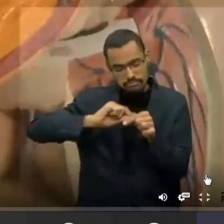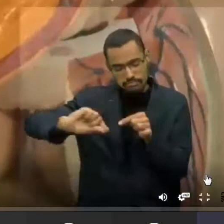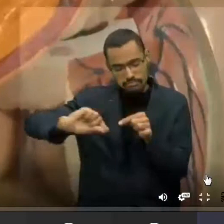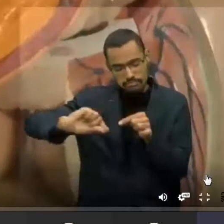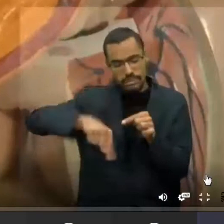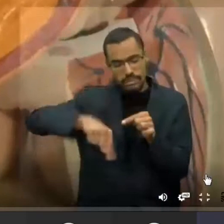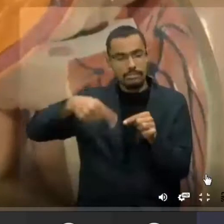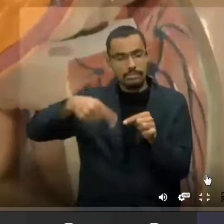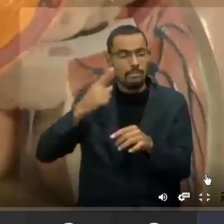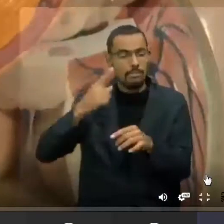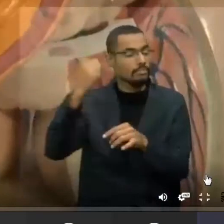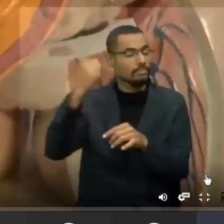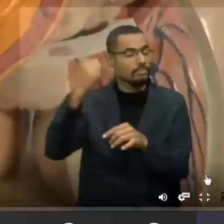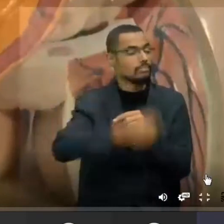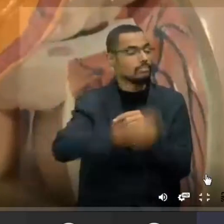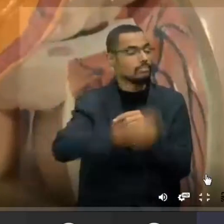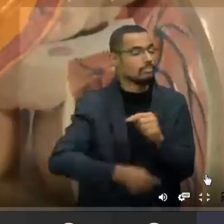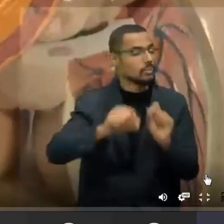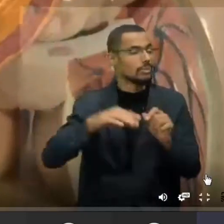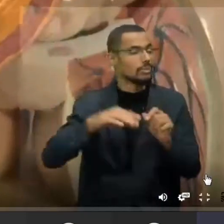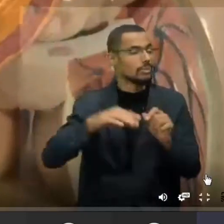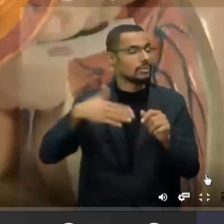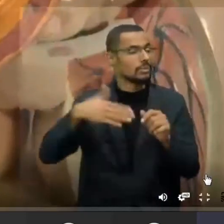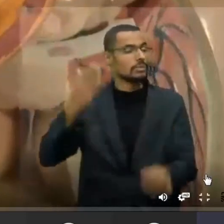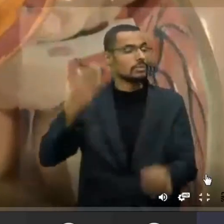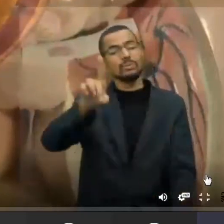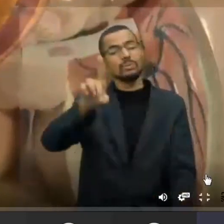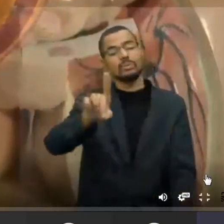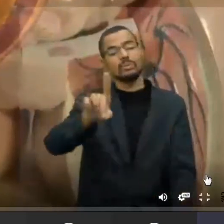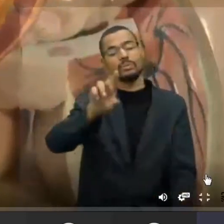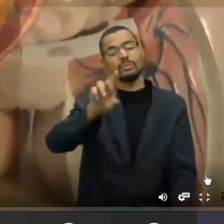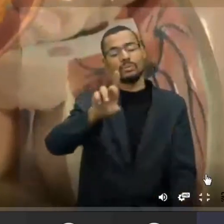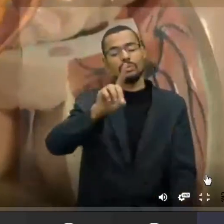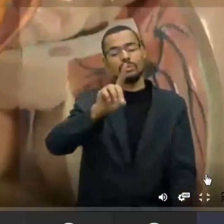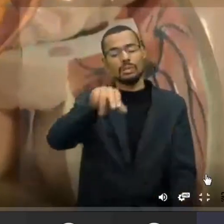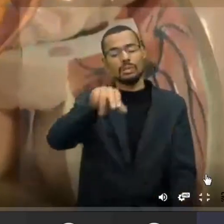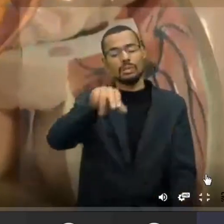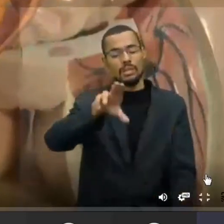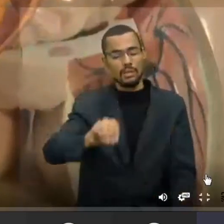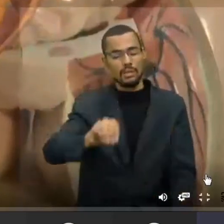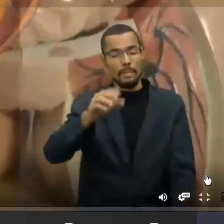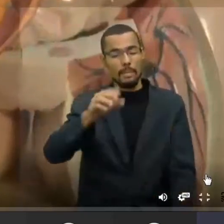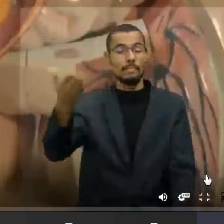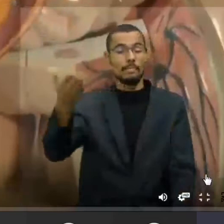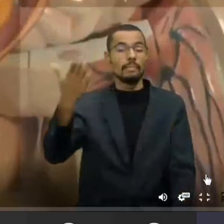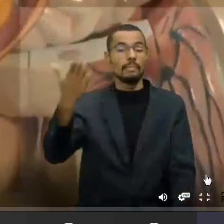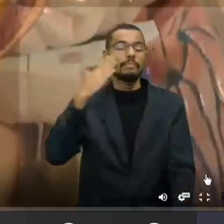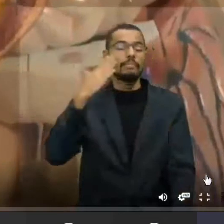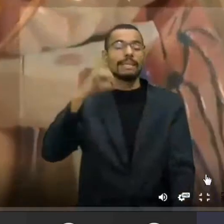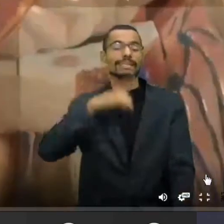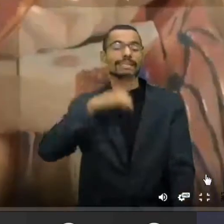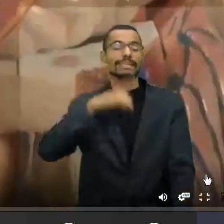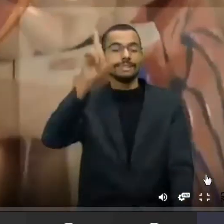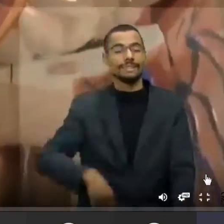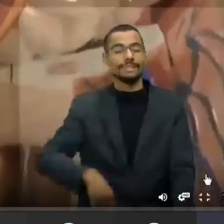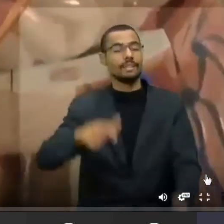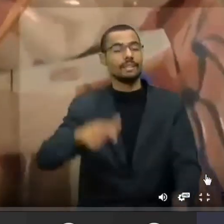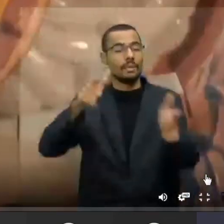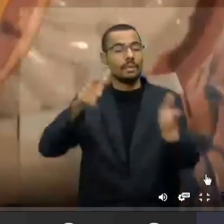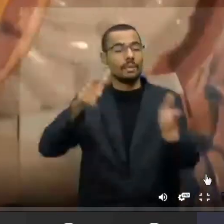e depois ele sai pela porção do duodeno no piloro. Então, nós temos ali